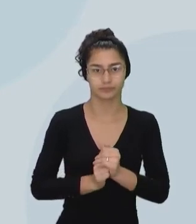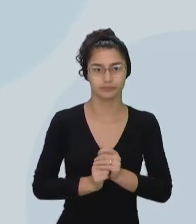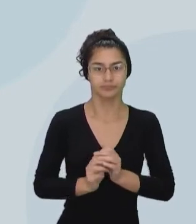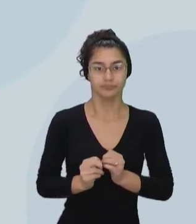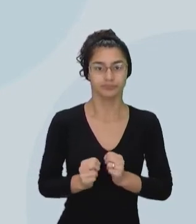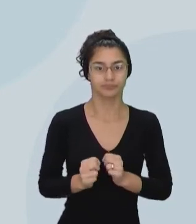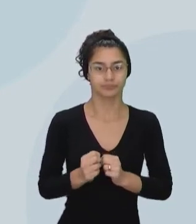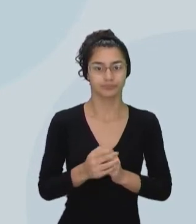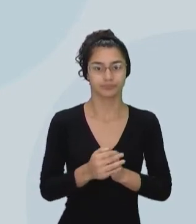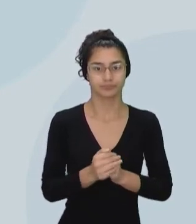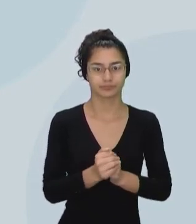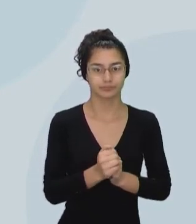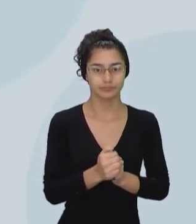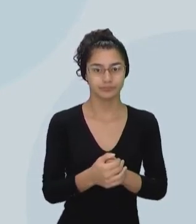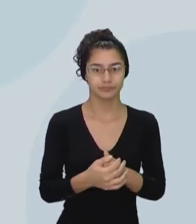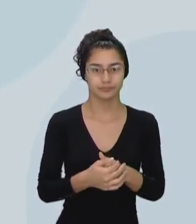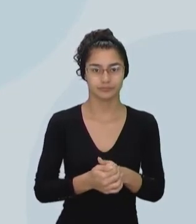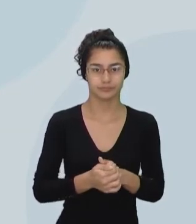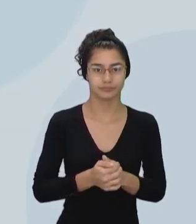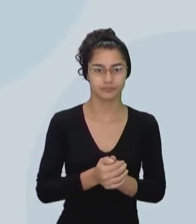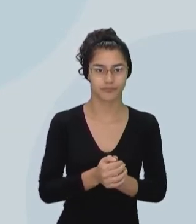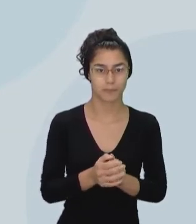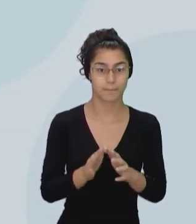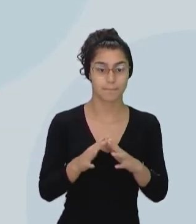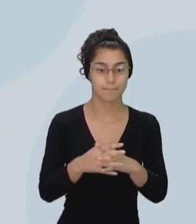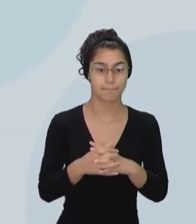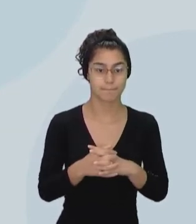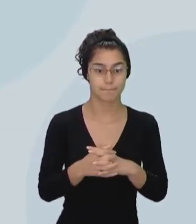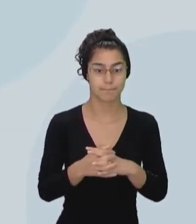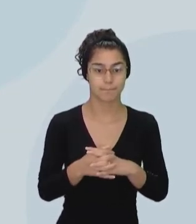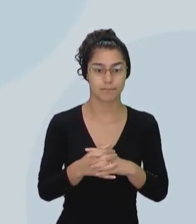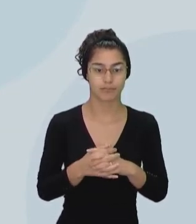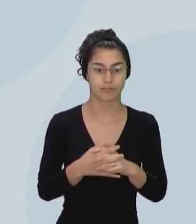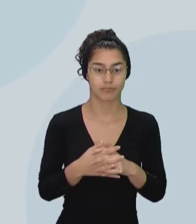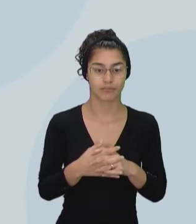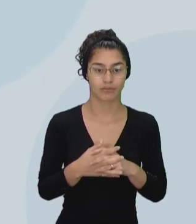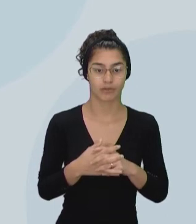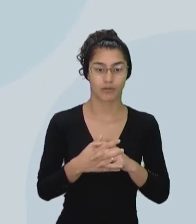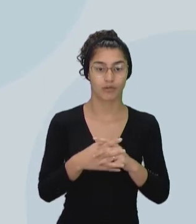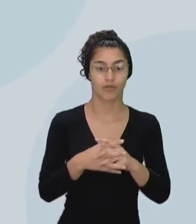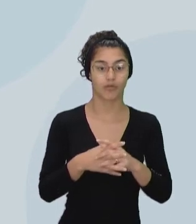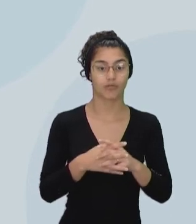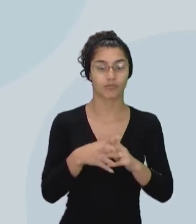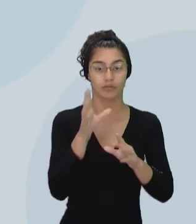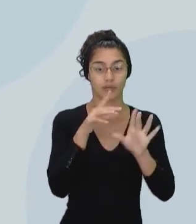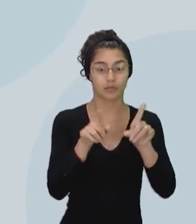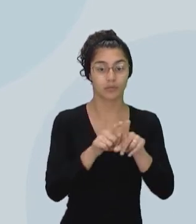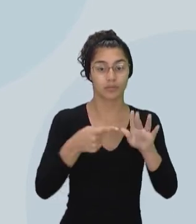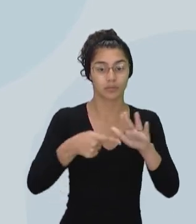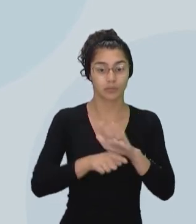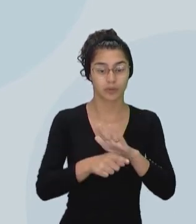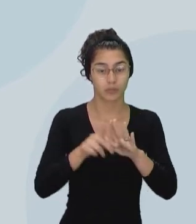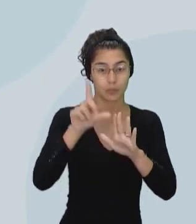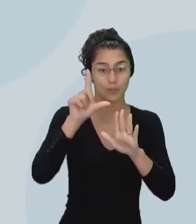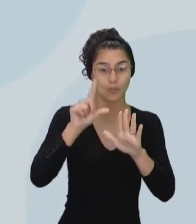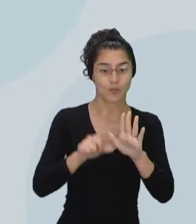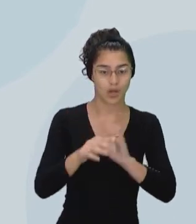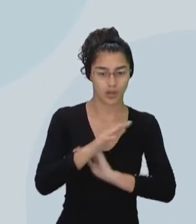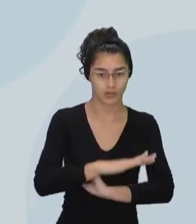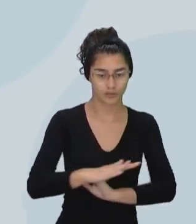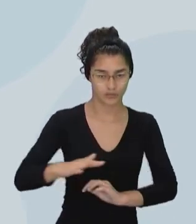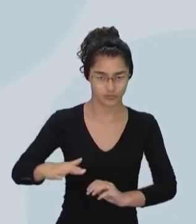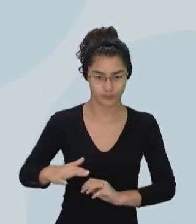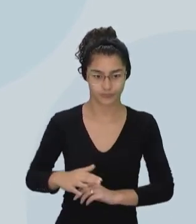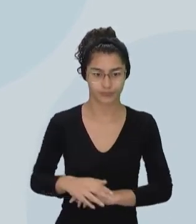casos, com quadros aí de desnutrição. E aí, vamos falar um pouquinho, nos aprofundar na desnutrição